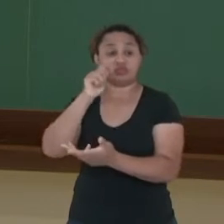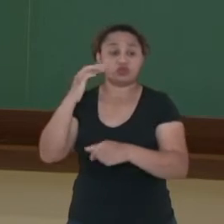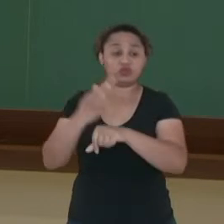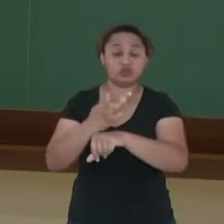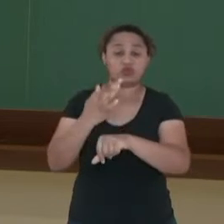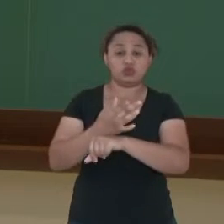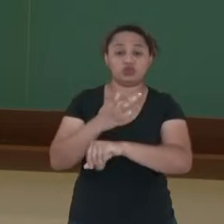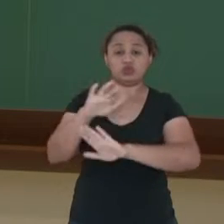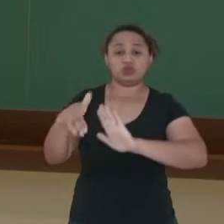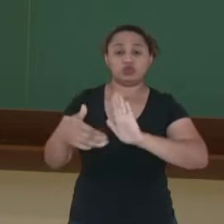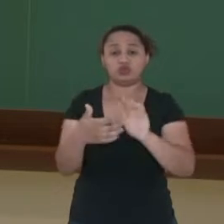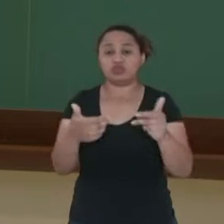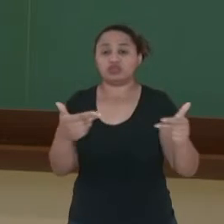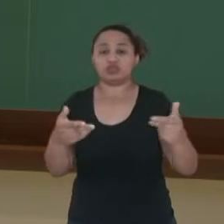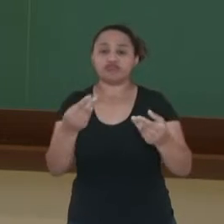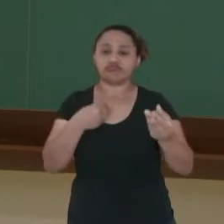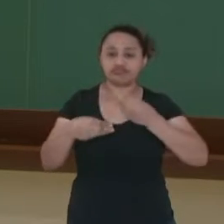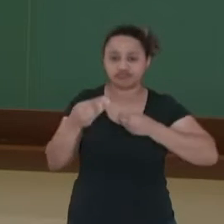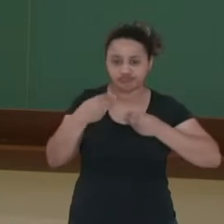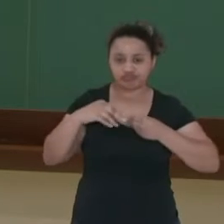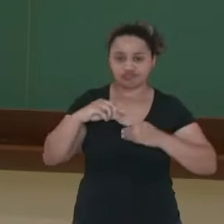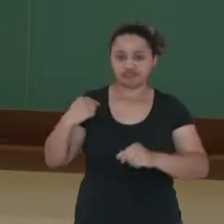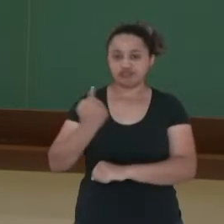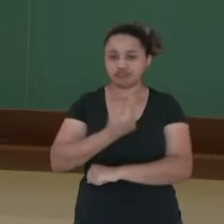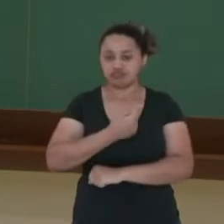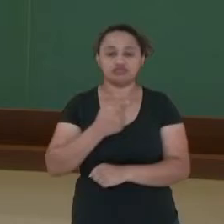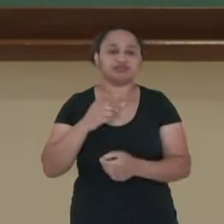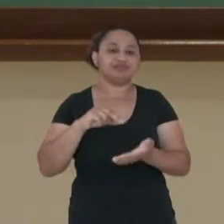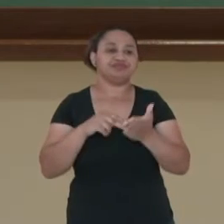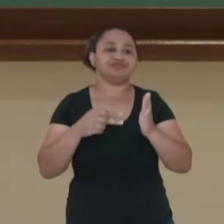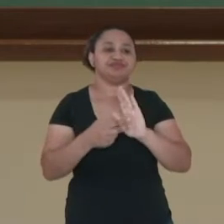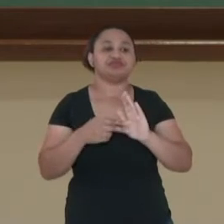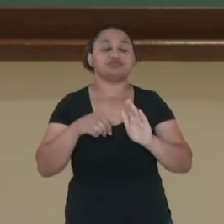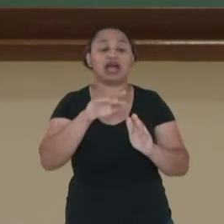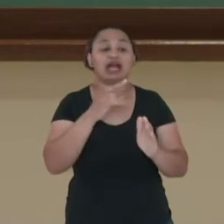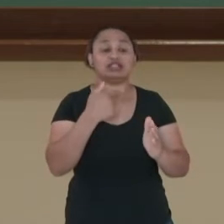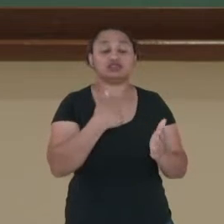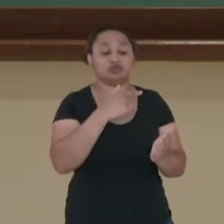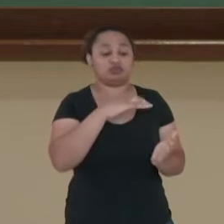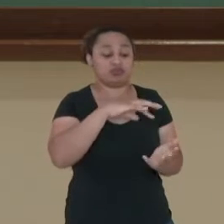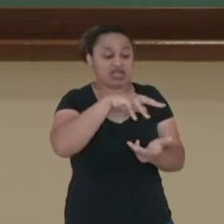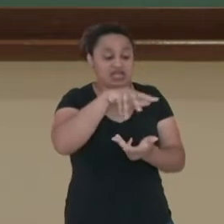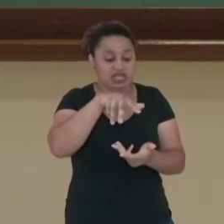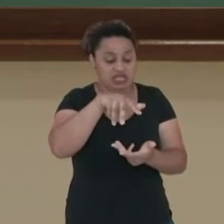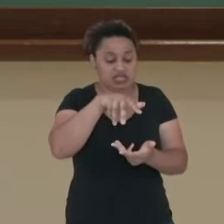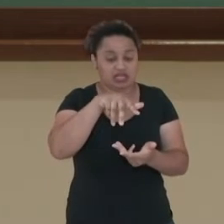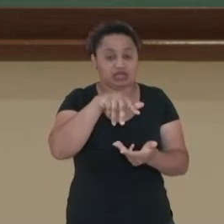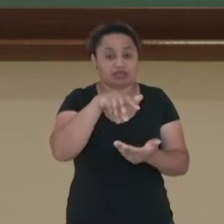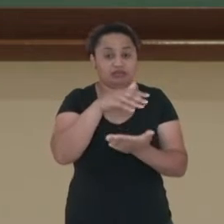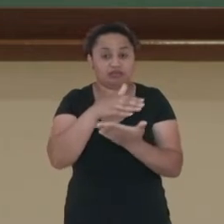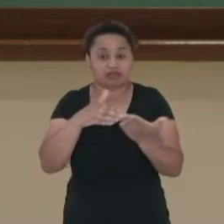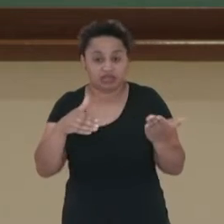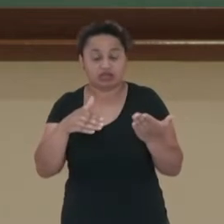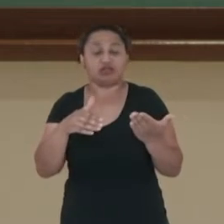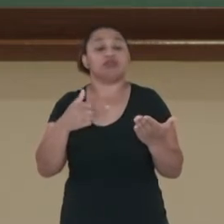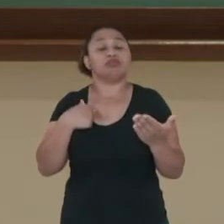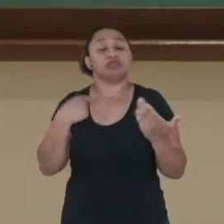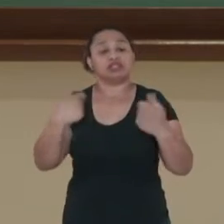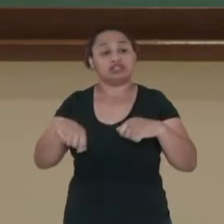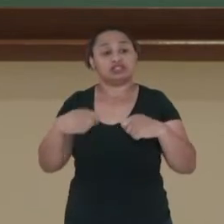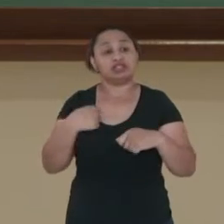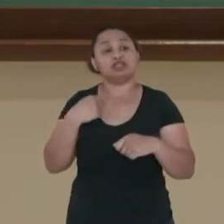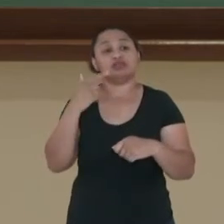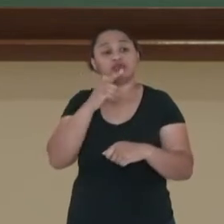aporte de recursos, tá? Ou seja, mais de 1,5 planeta seriam necessários para suportar toda essa demanda